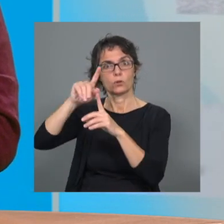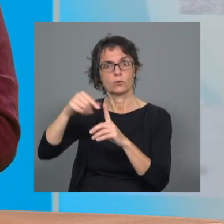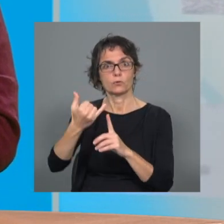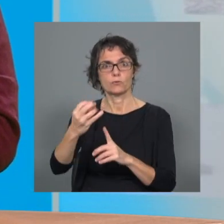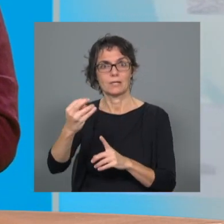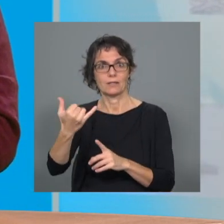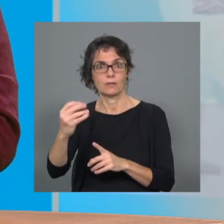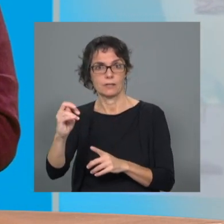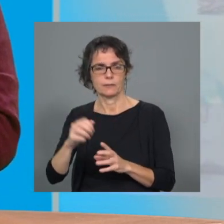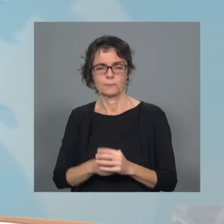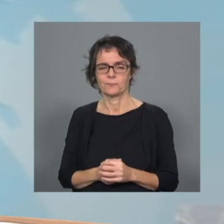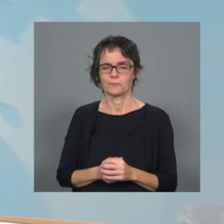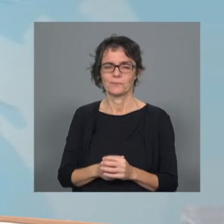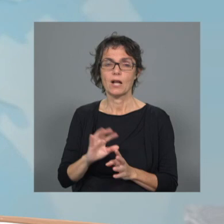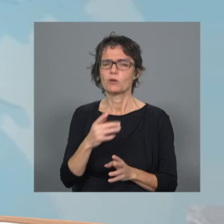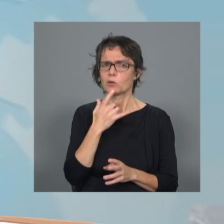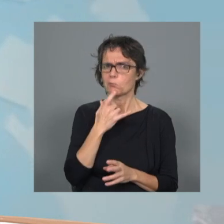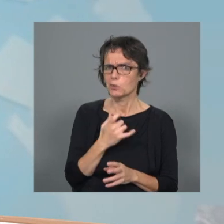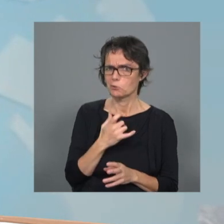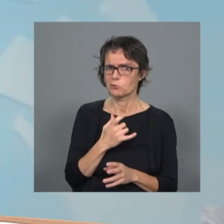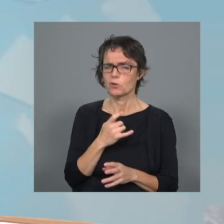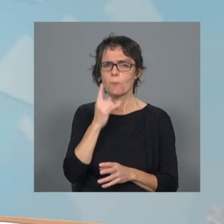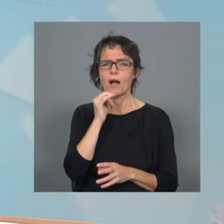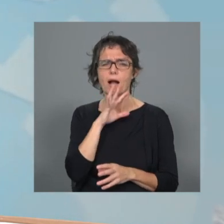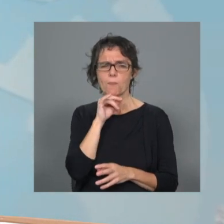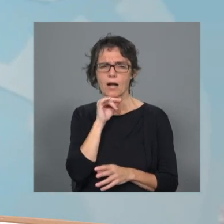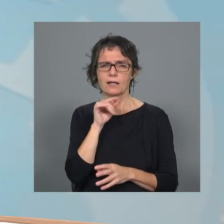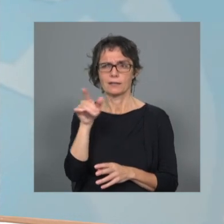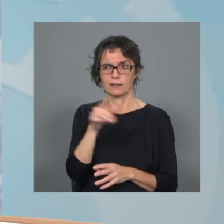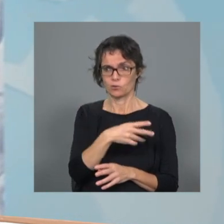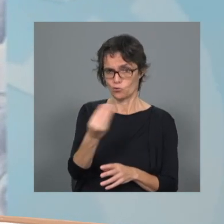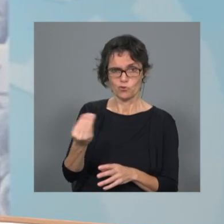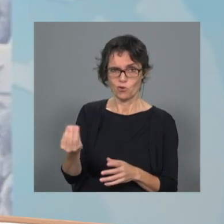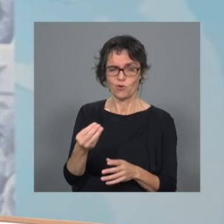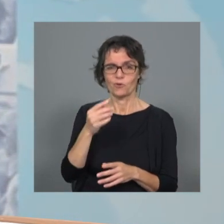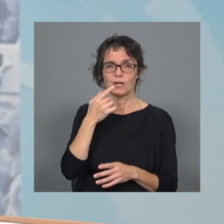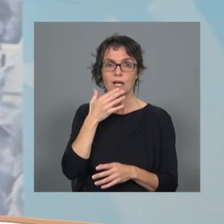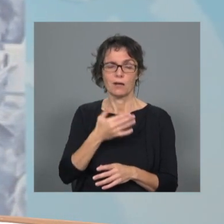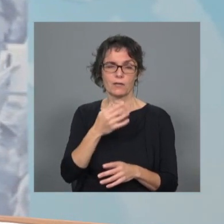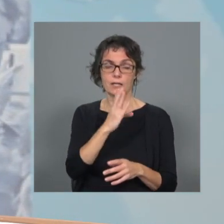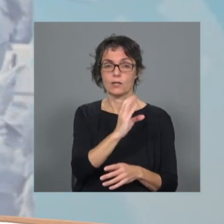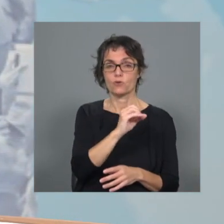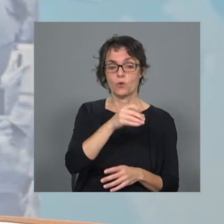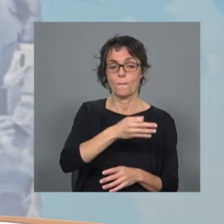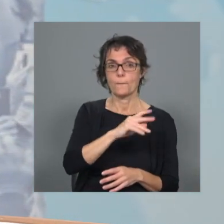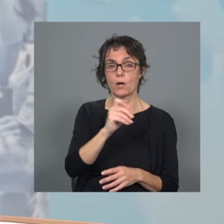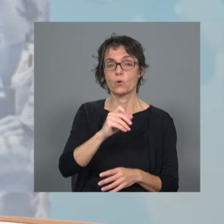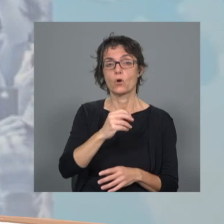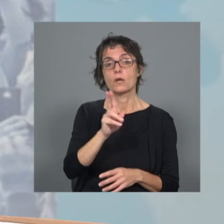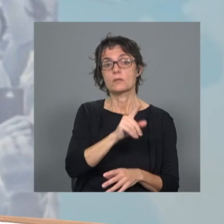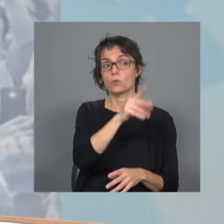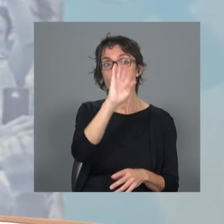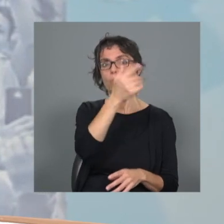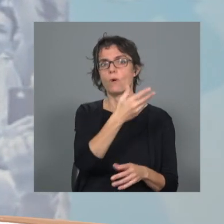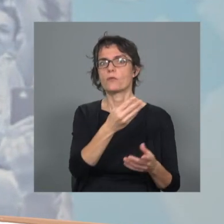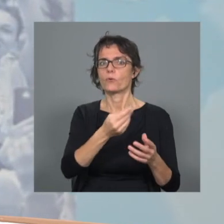pais destes jovens é que fizeram essa grande experiência da originalidade do Papa João Paulo II de lhes ter entregue uma cruz.